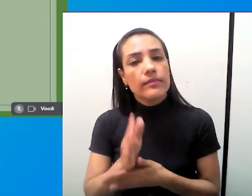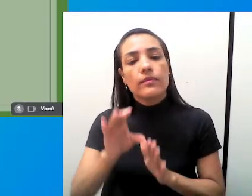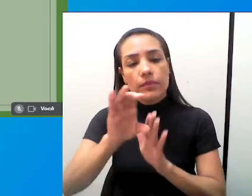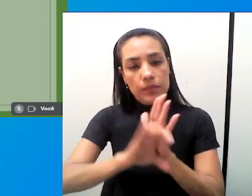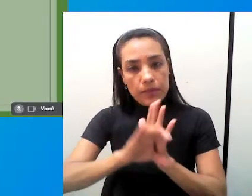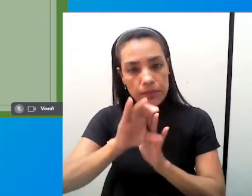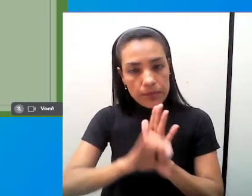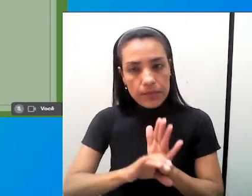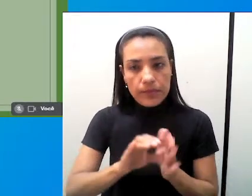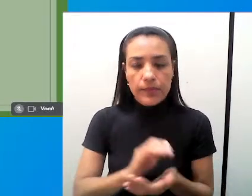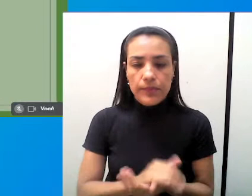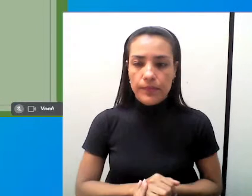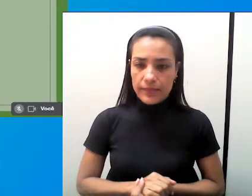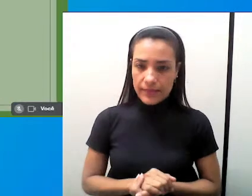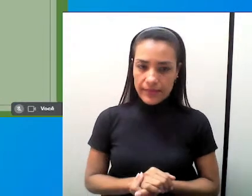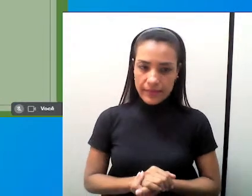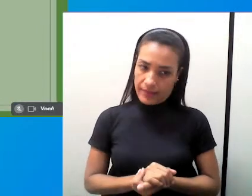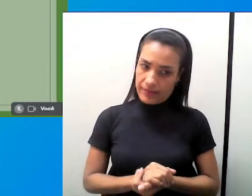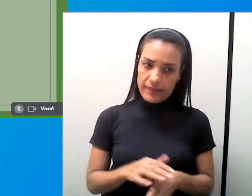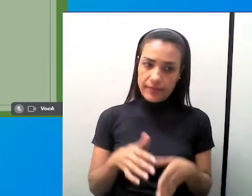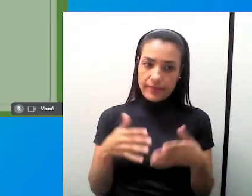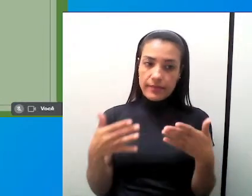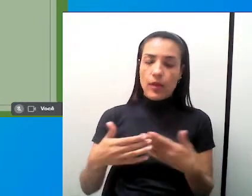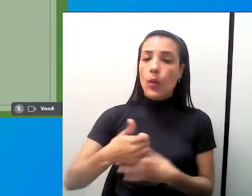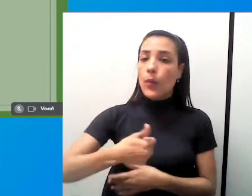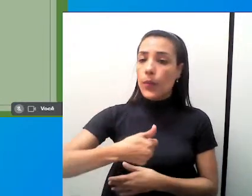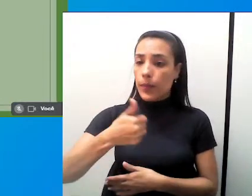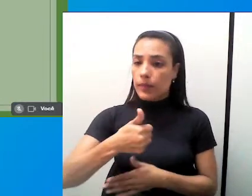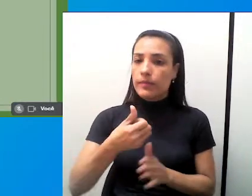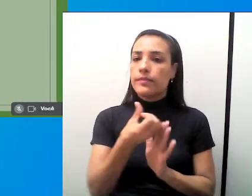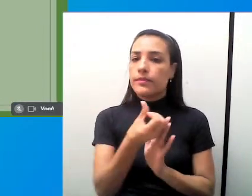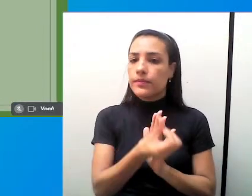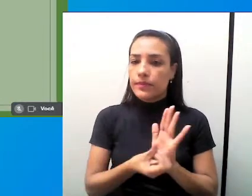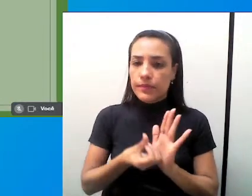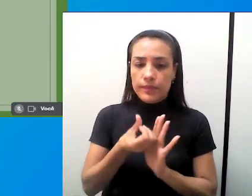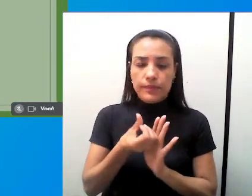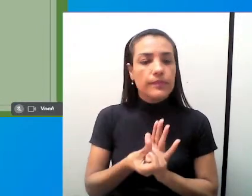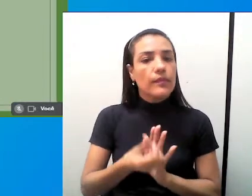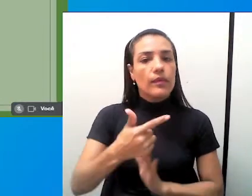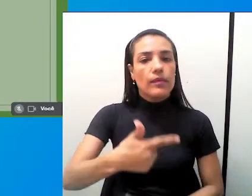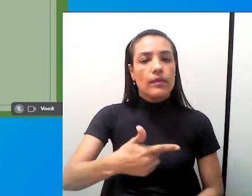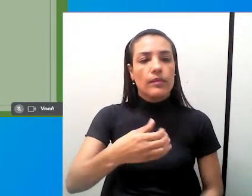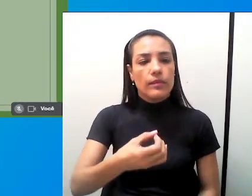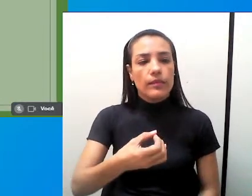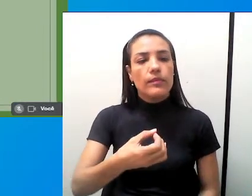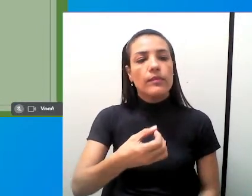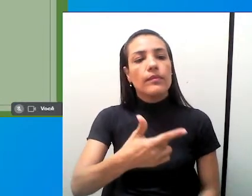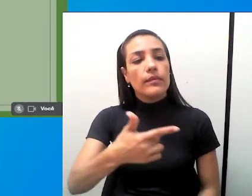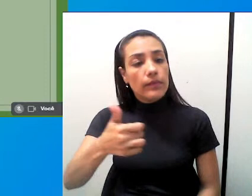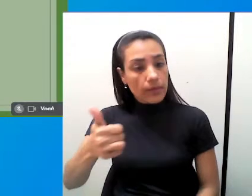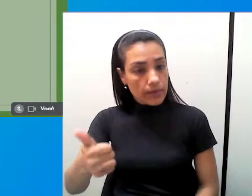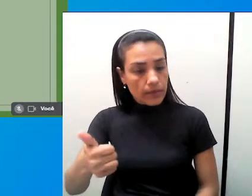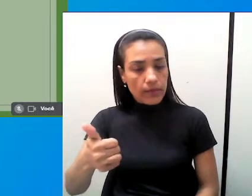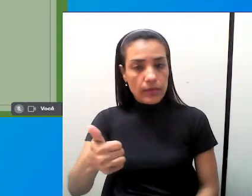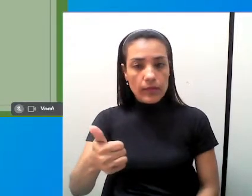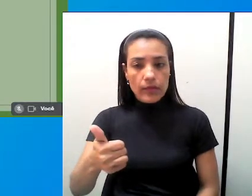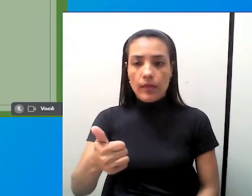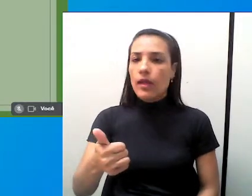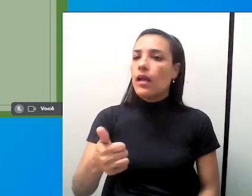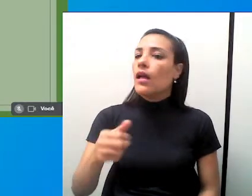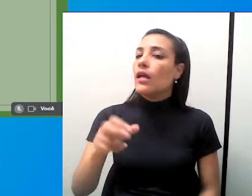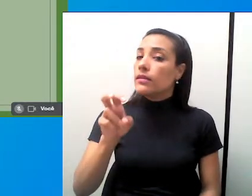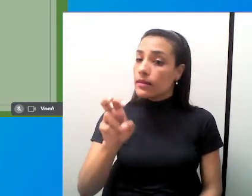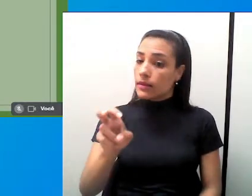curricularização. Então, nós tivemos no primeiro semestre de 2021 5